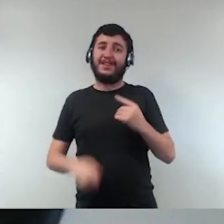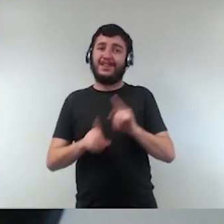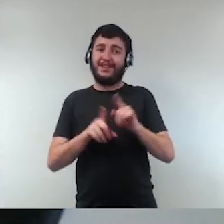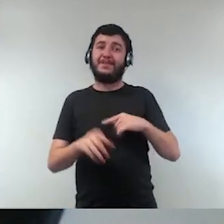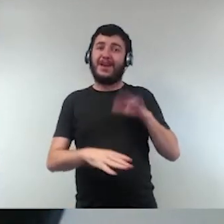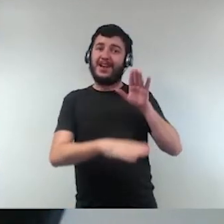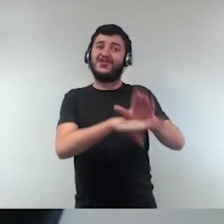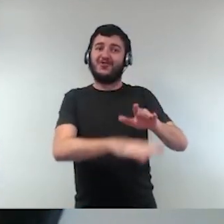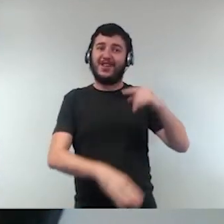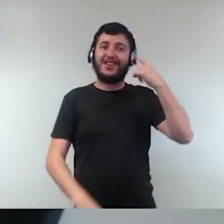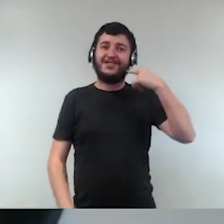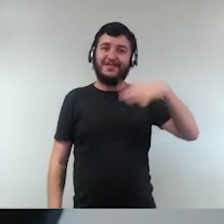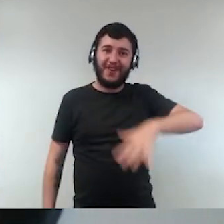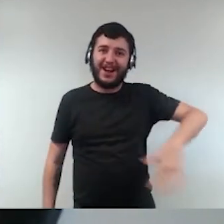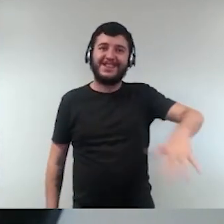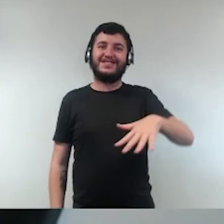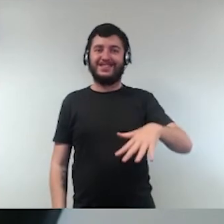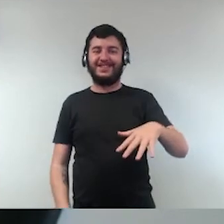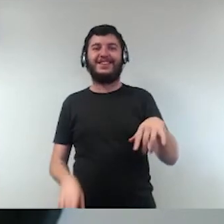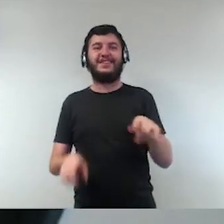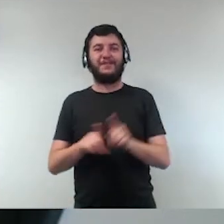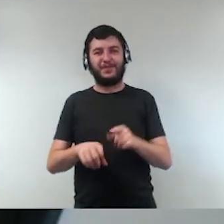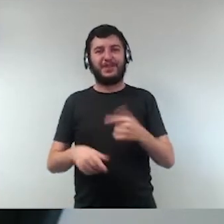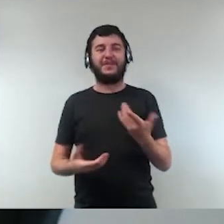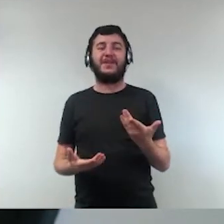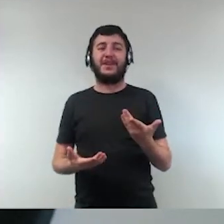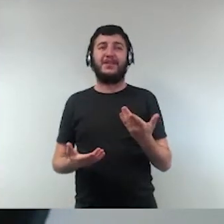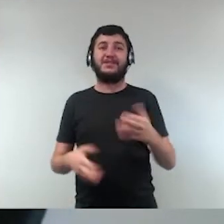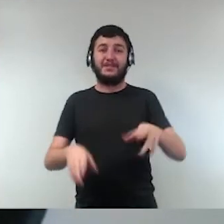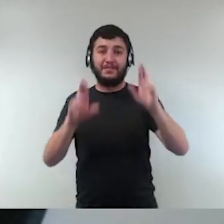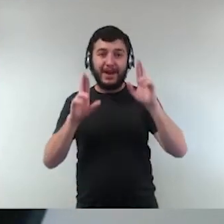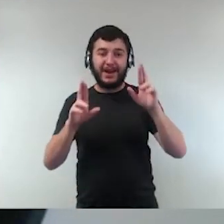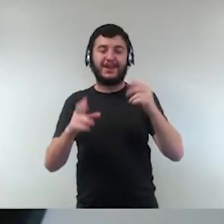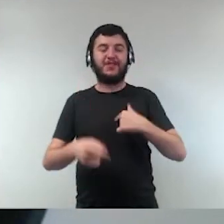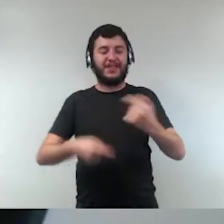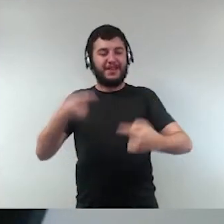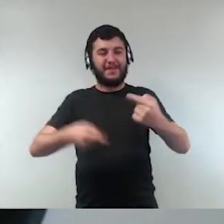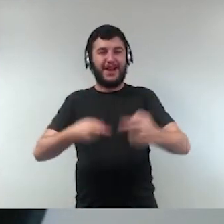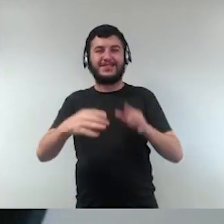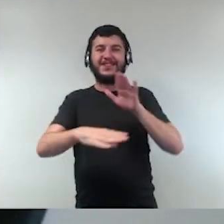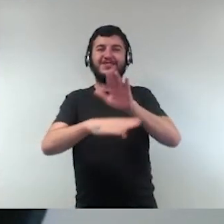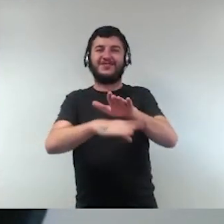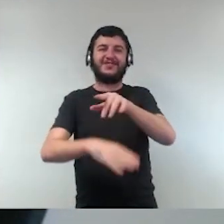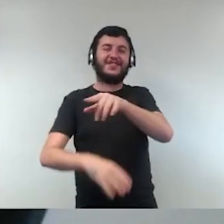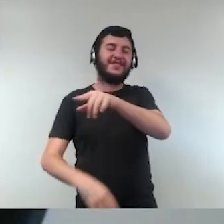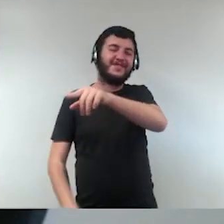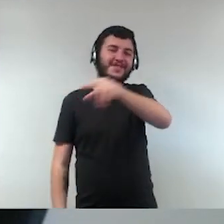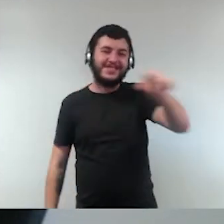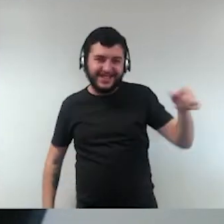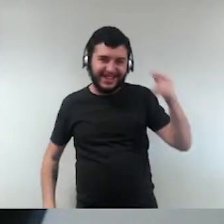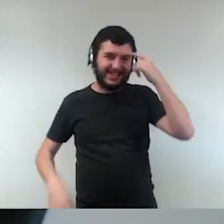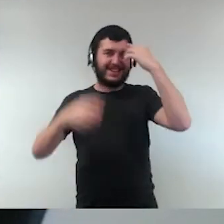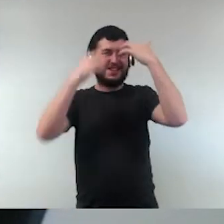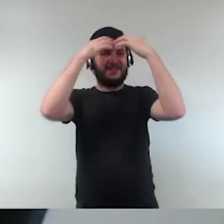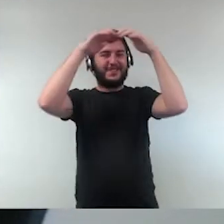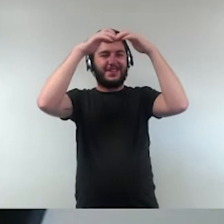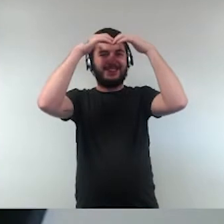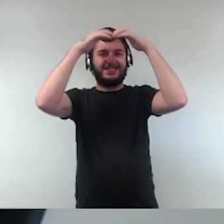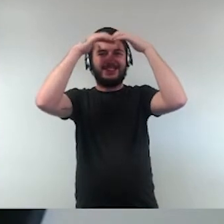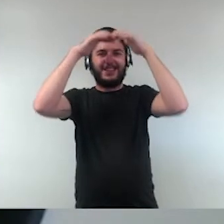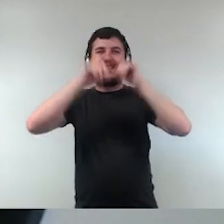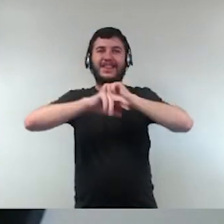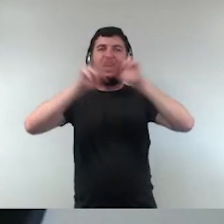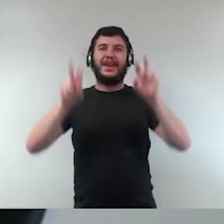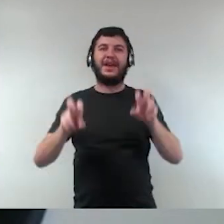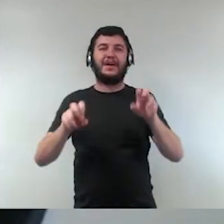sinceramente, contribuído, pelo menos, para que nós reflitamos sobre o pós-pandemia, reflitamos sobre a necessidade que